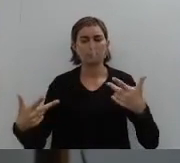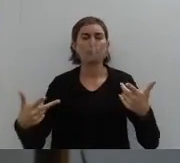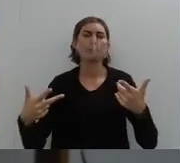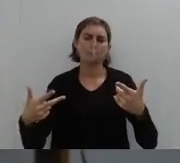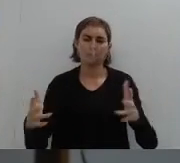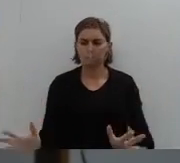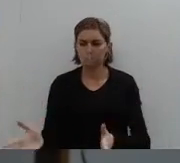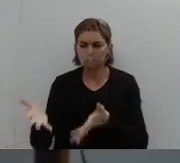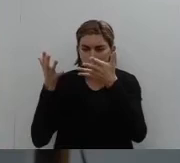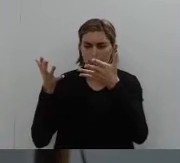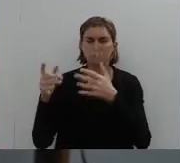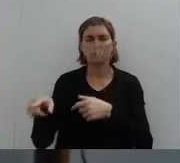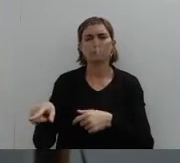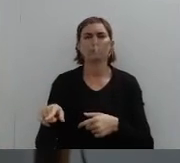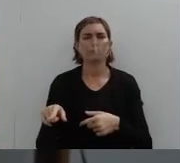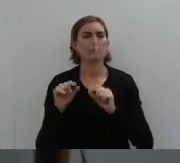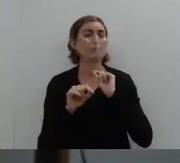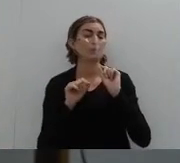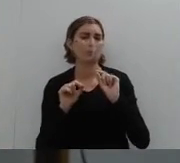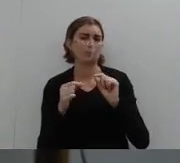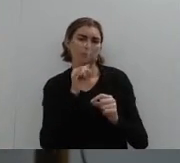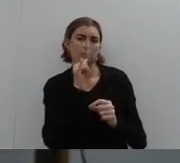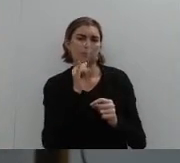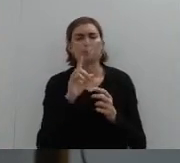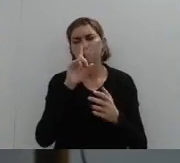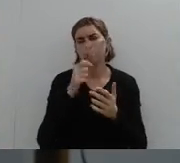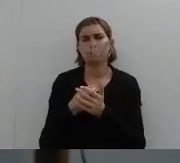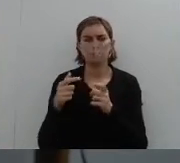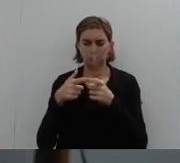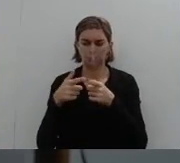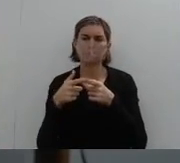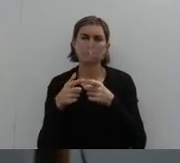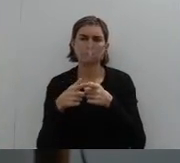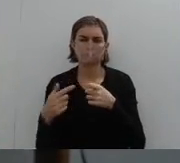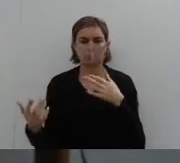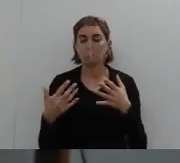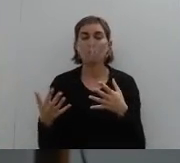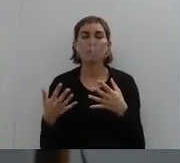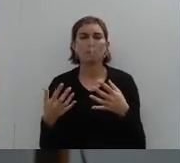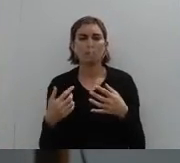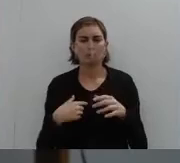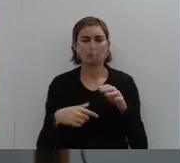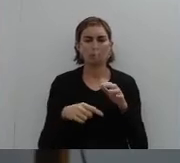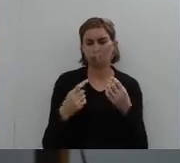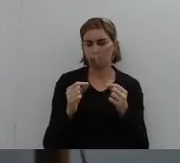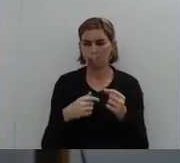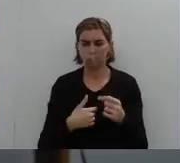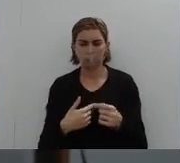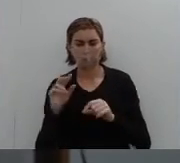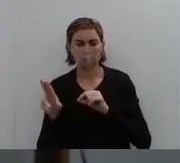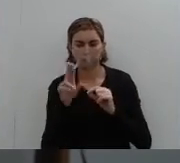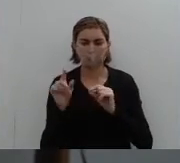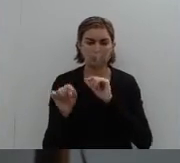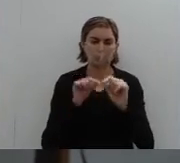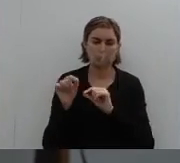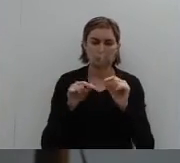damos ênfase. Quando nós vamos tomar uma decisão ética, o que está em jogo ali, as lentes que nós vamos usar